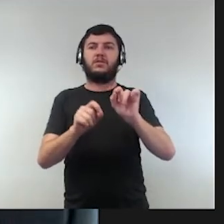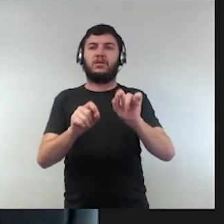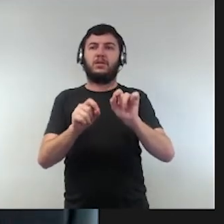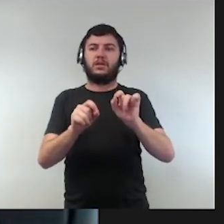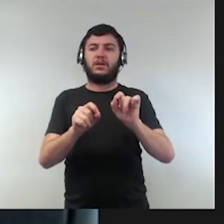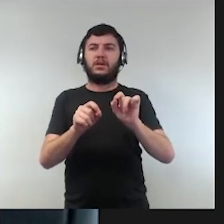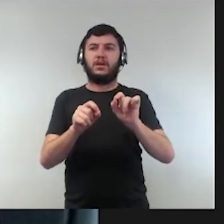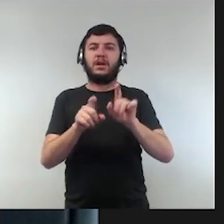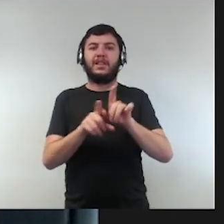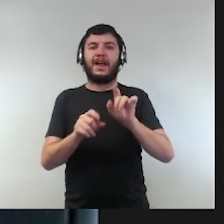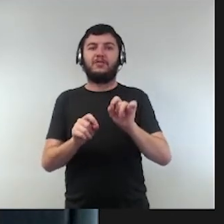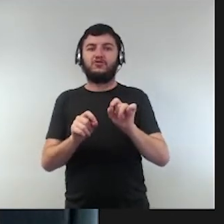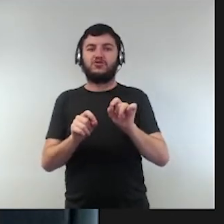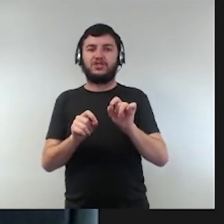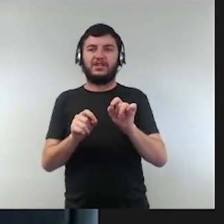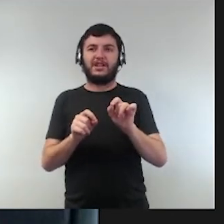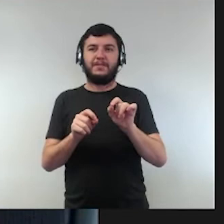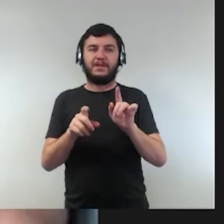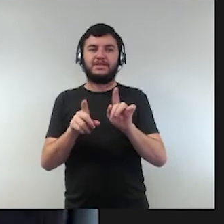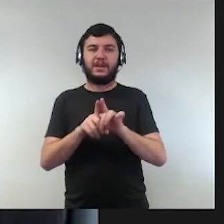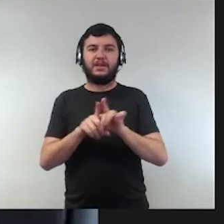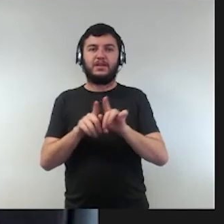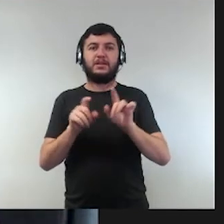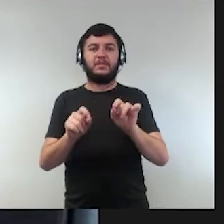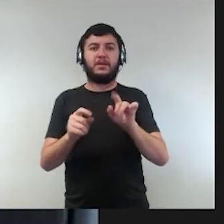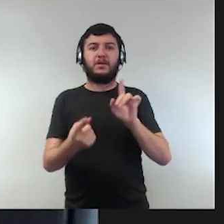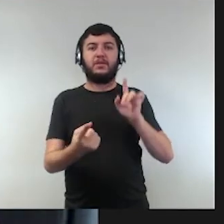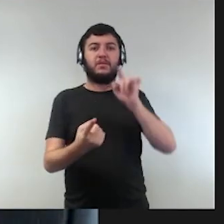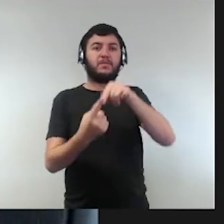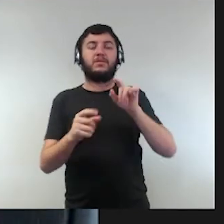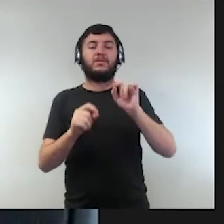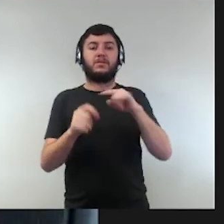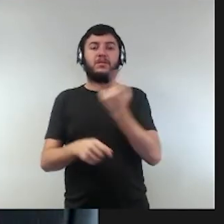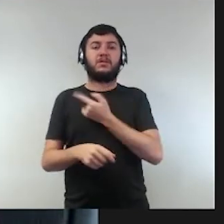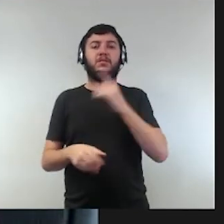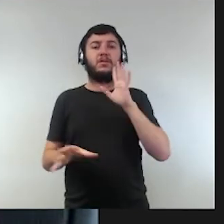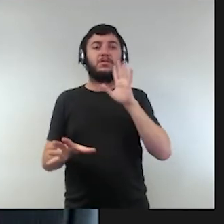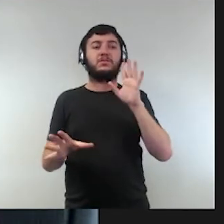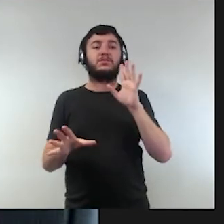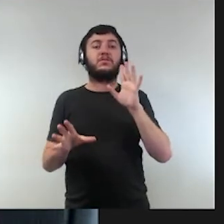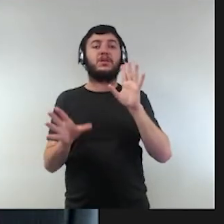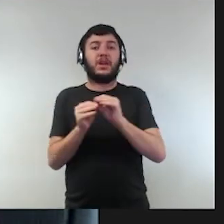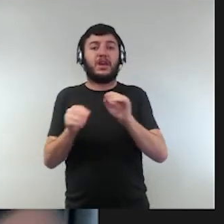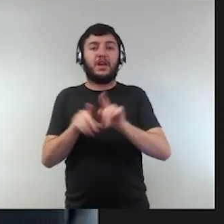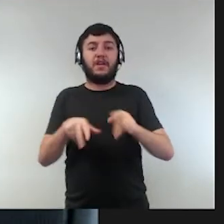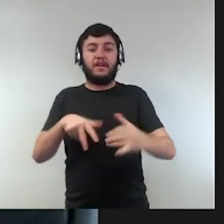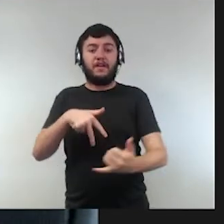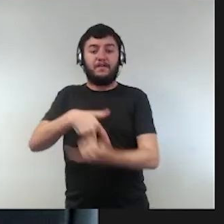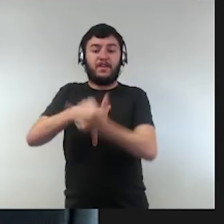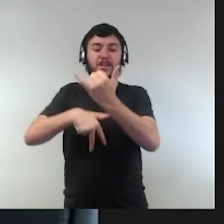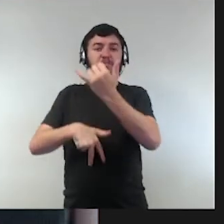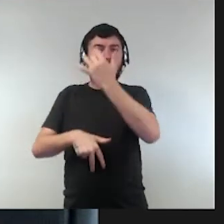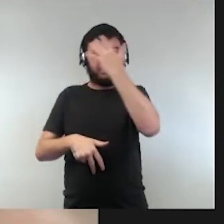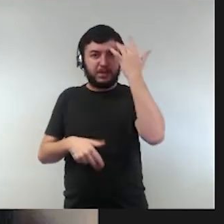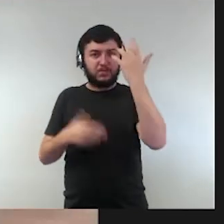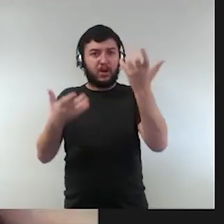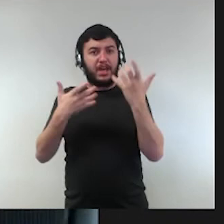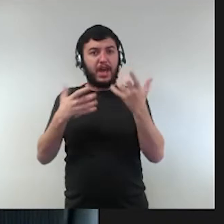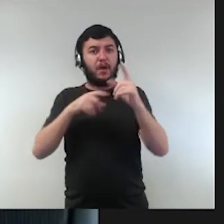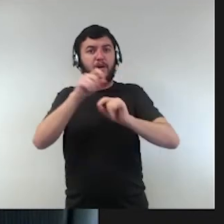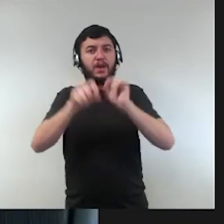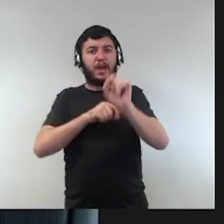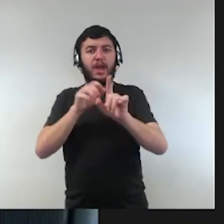mudar paradigmas, até mesmo para que nós não sejamos vítimas de pessoas que queiram legislar, porque